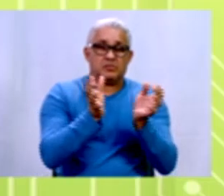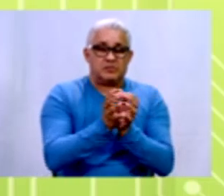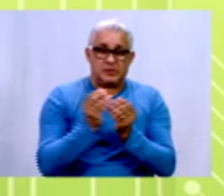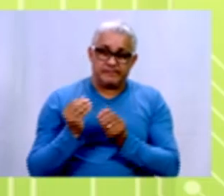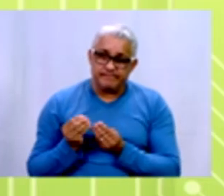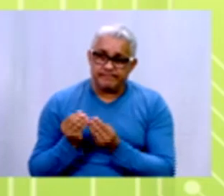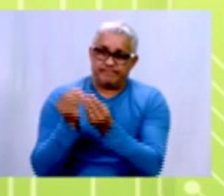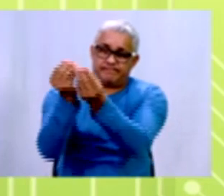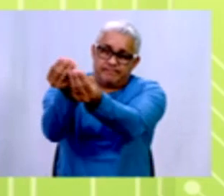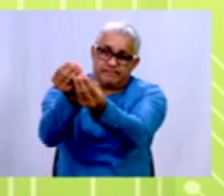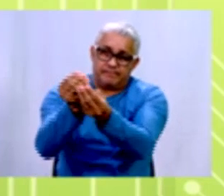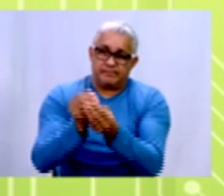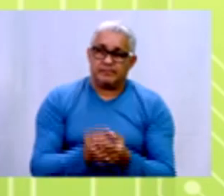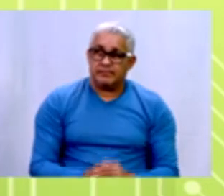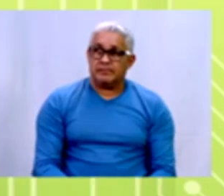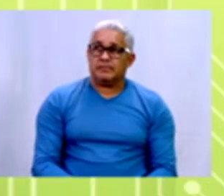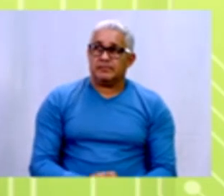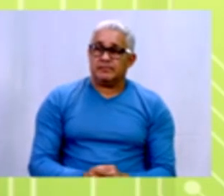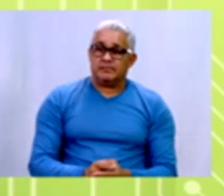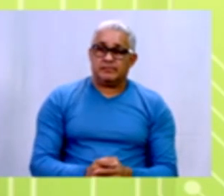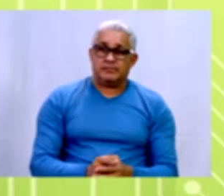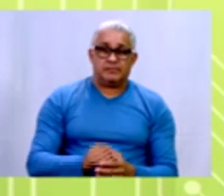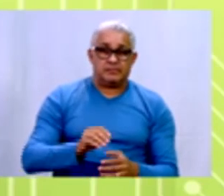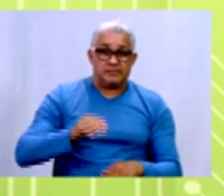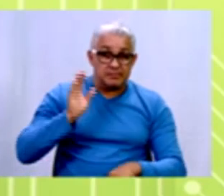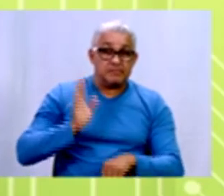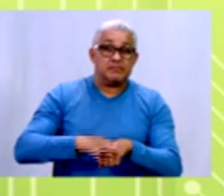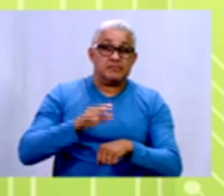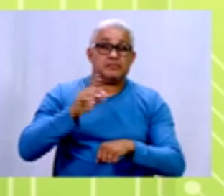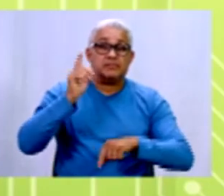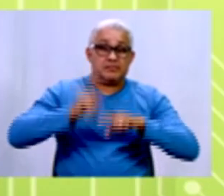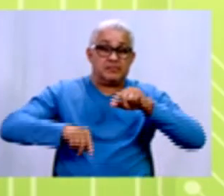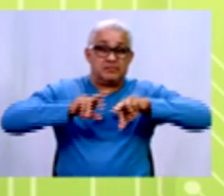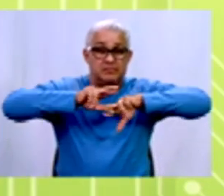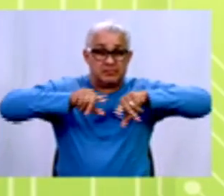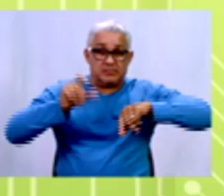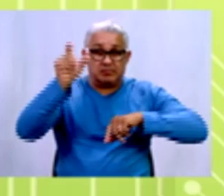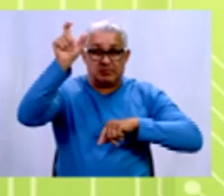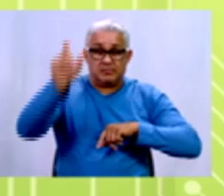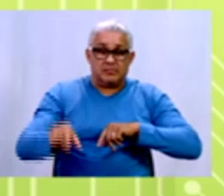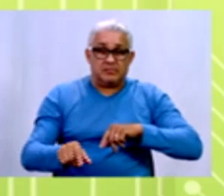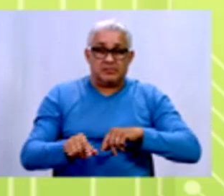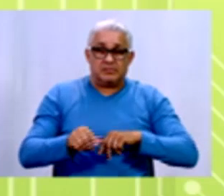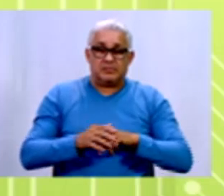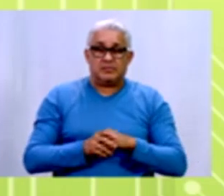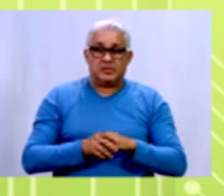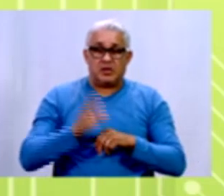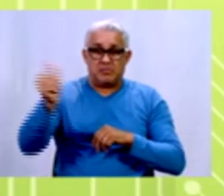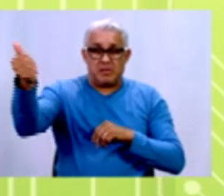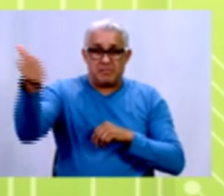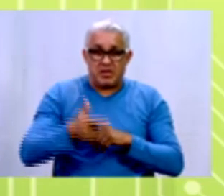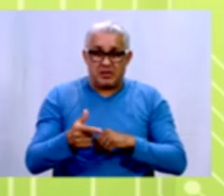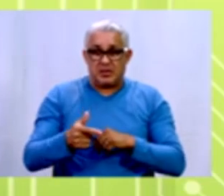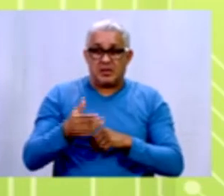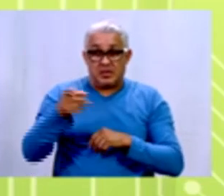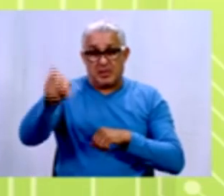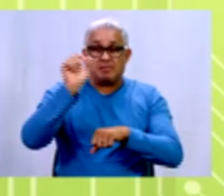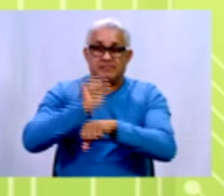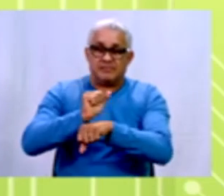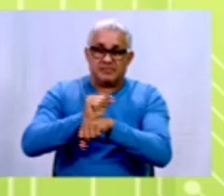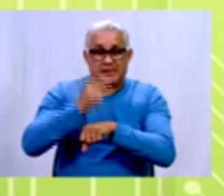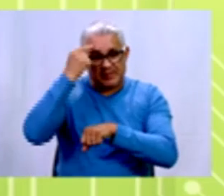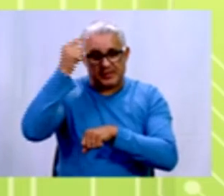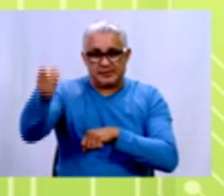entrega, entregando mais produto para o cliente do que o cliente próprio estava esperando.